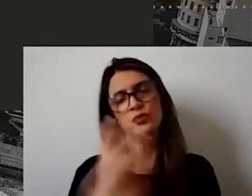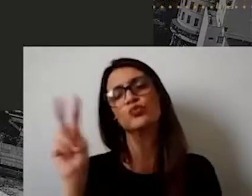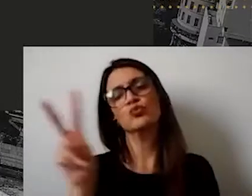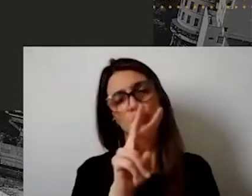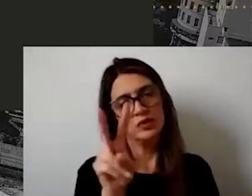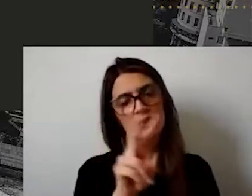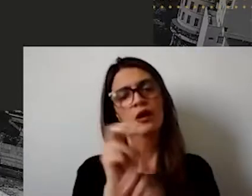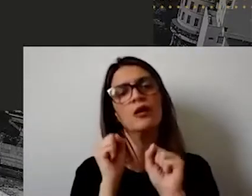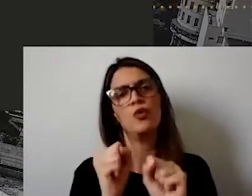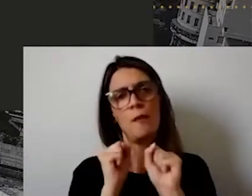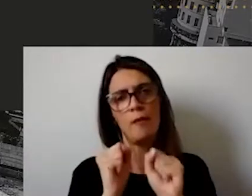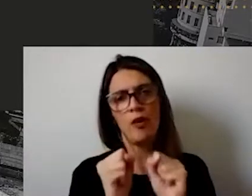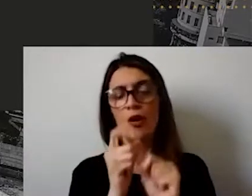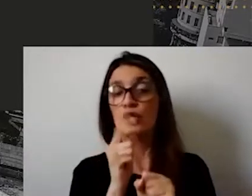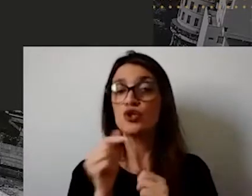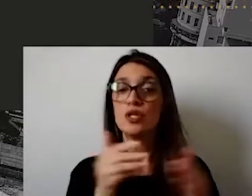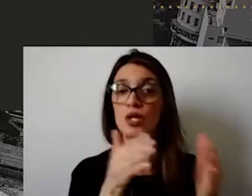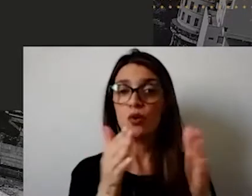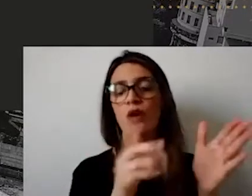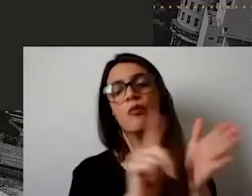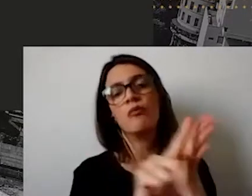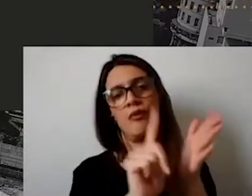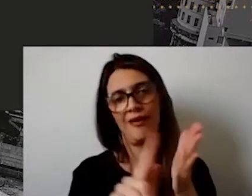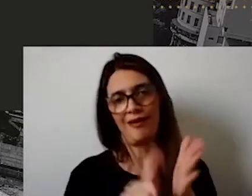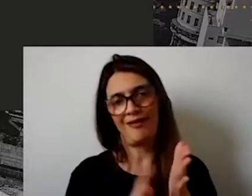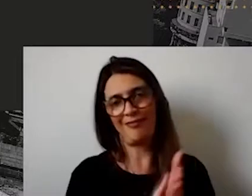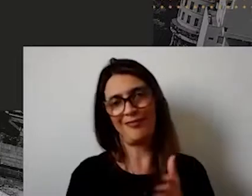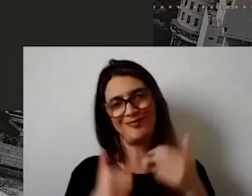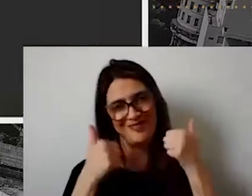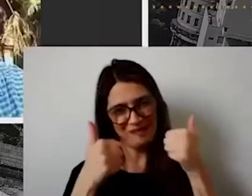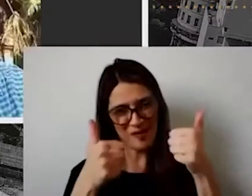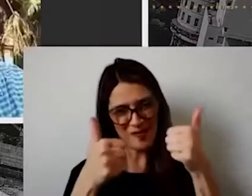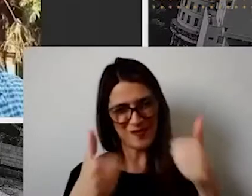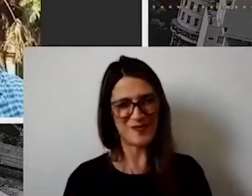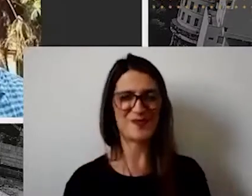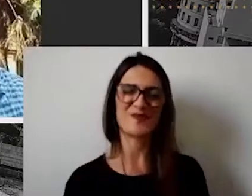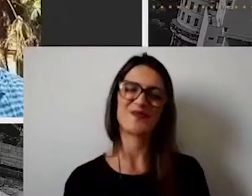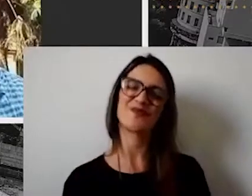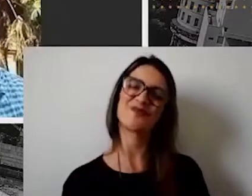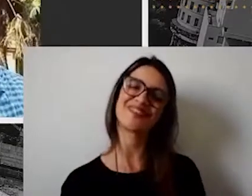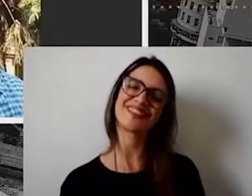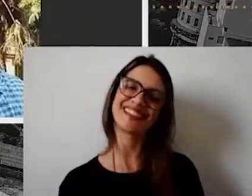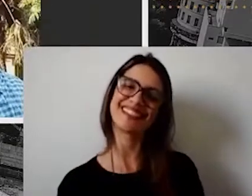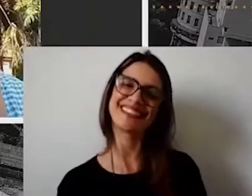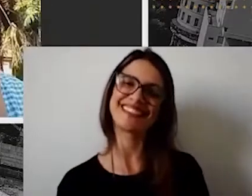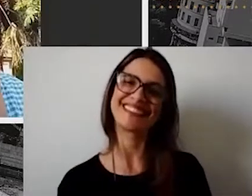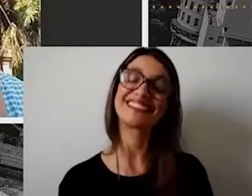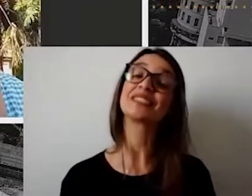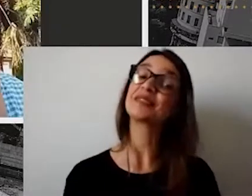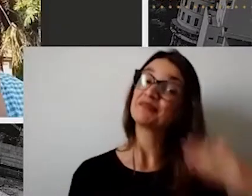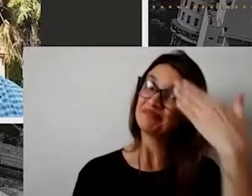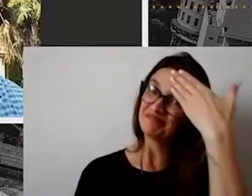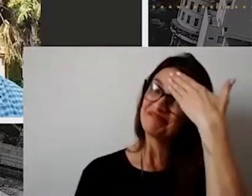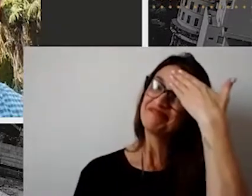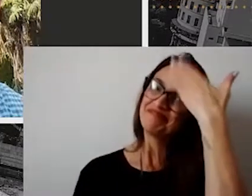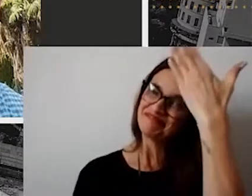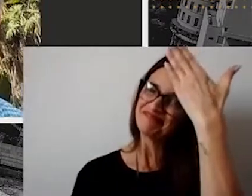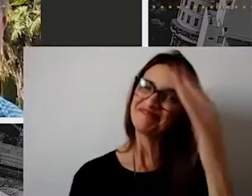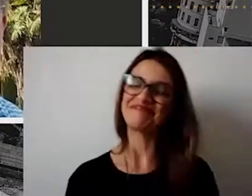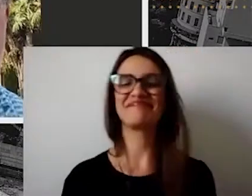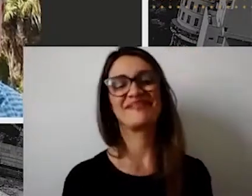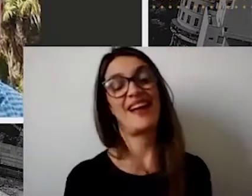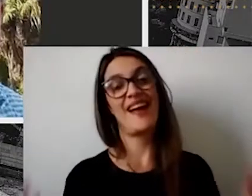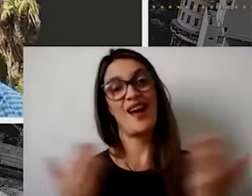ser despoluídos. E aí eu paro por aqui. Tá bom? Virgílio, muito legal, muito interessante. Eu vou passar a palavra para